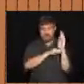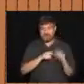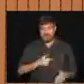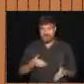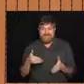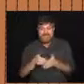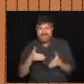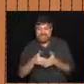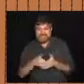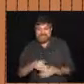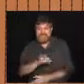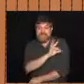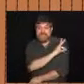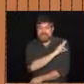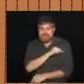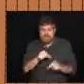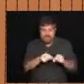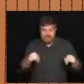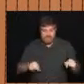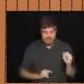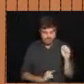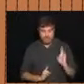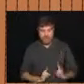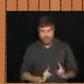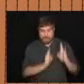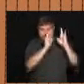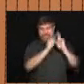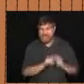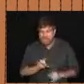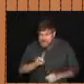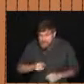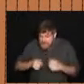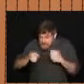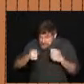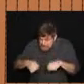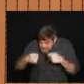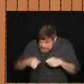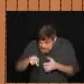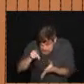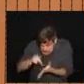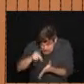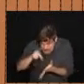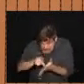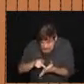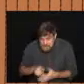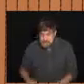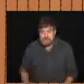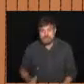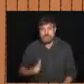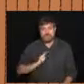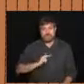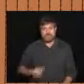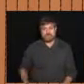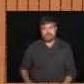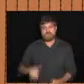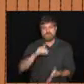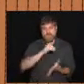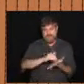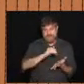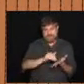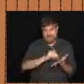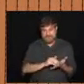acesso ao público ao Paço Municipal, só permitir se for estritamente necessário e autorizado pela